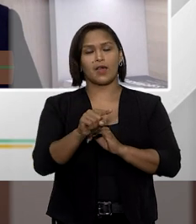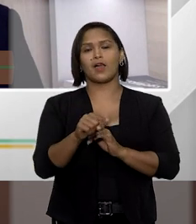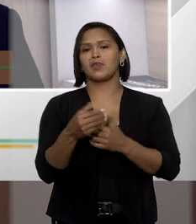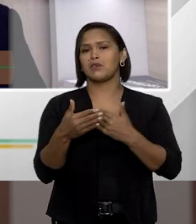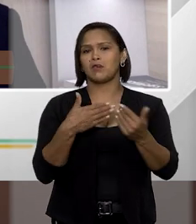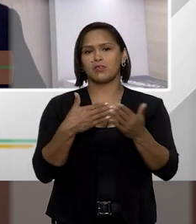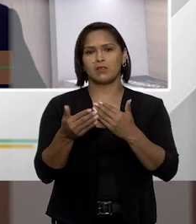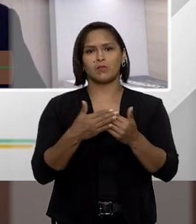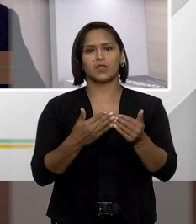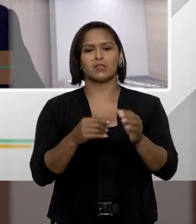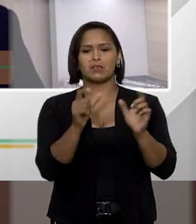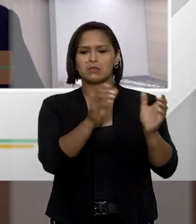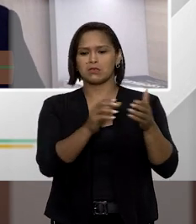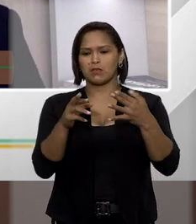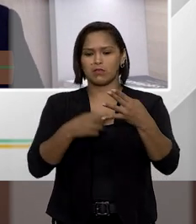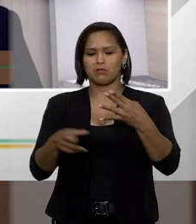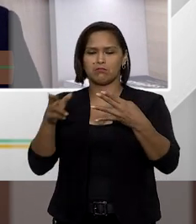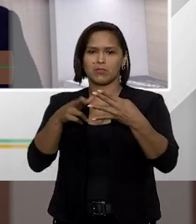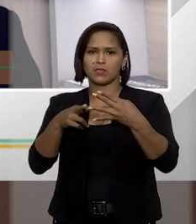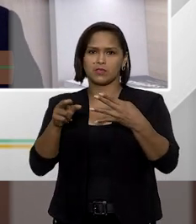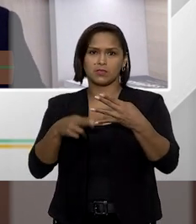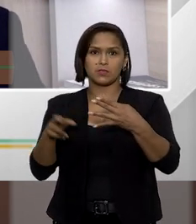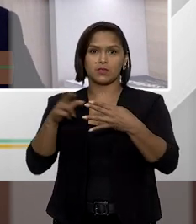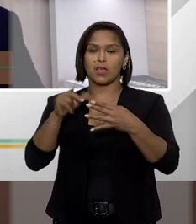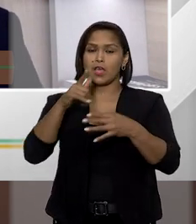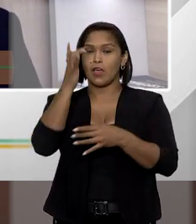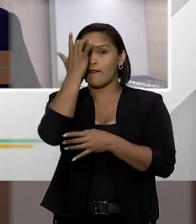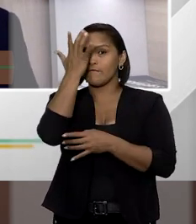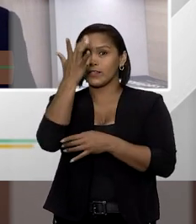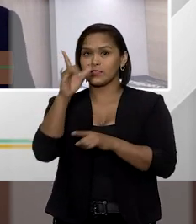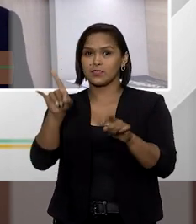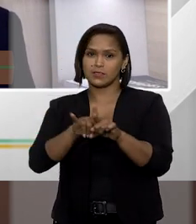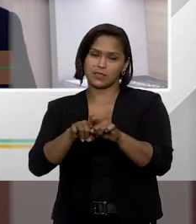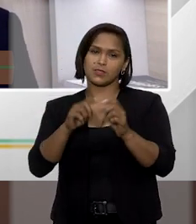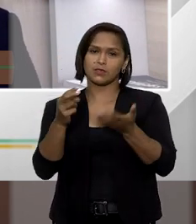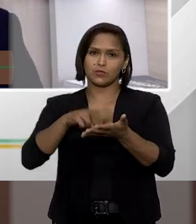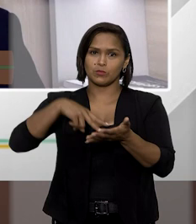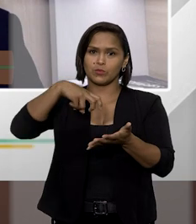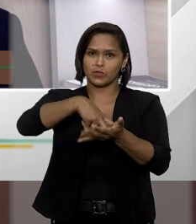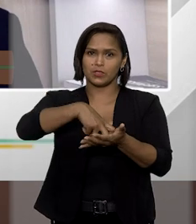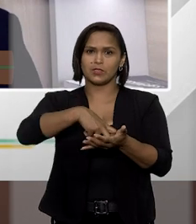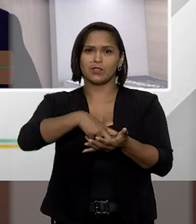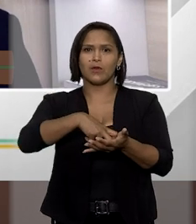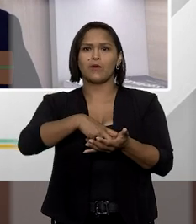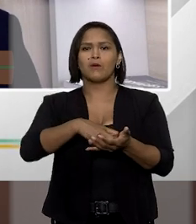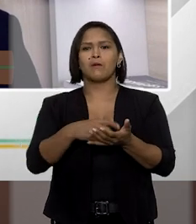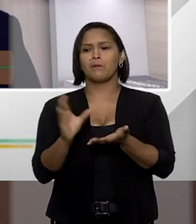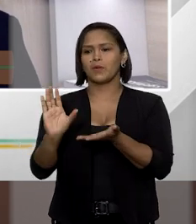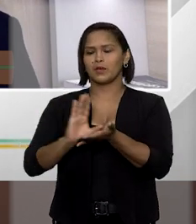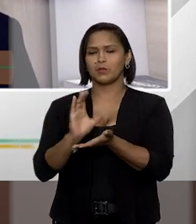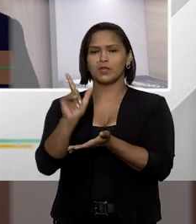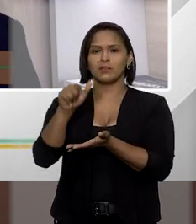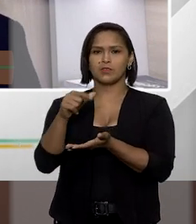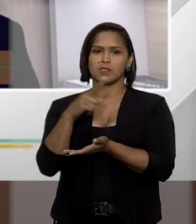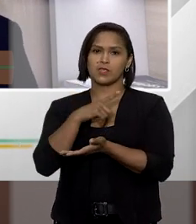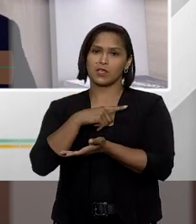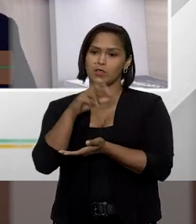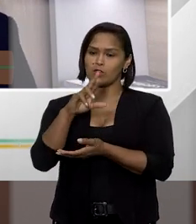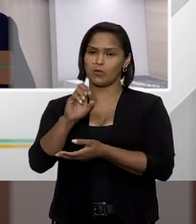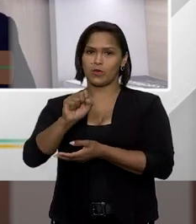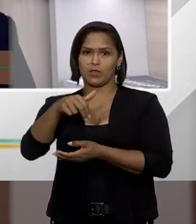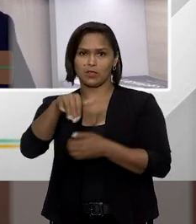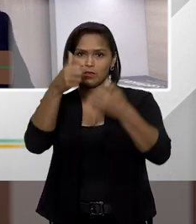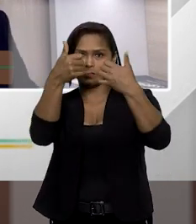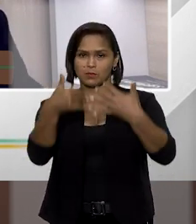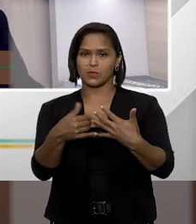a independência das instâncias e há uma facilitação de punição para o beneficiário, porque, como o René muito